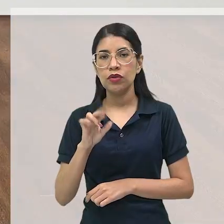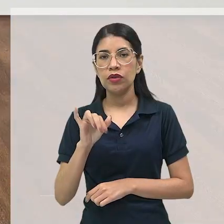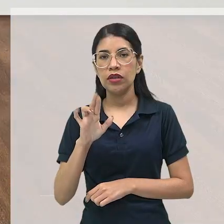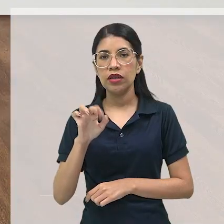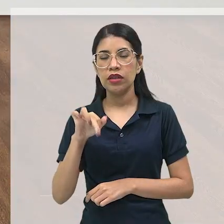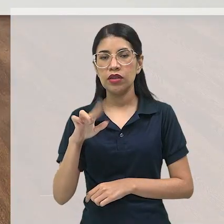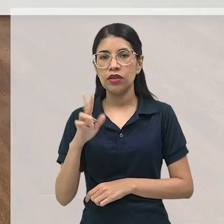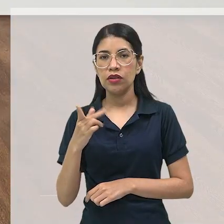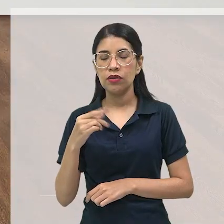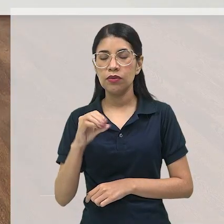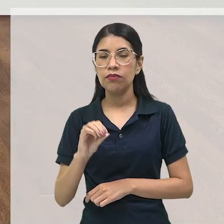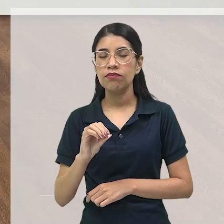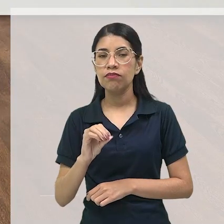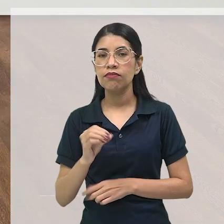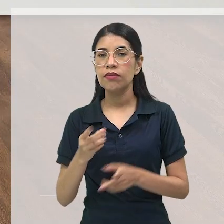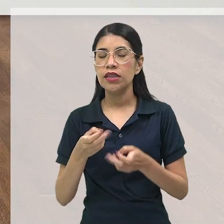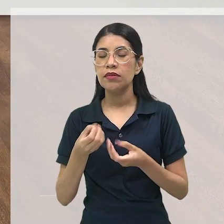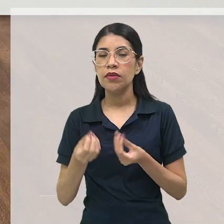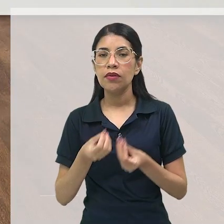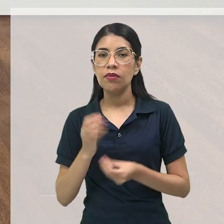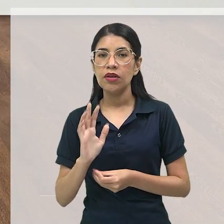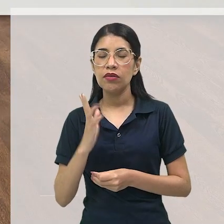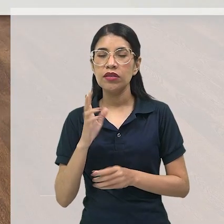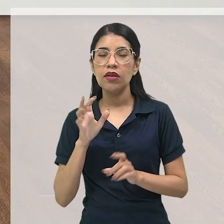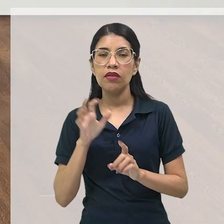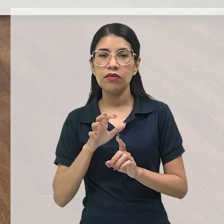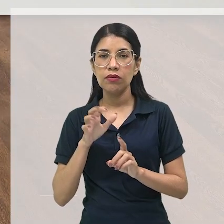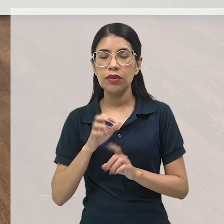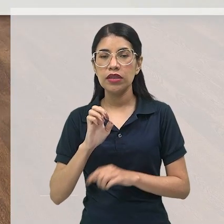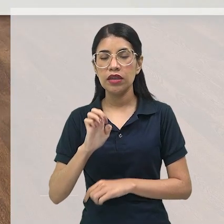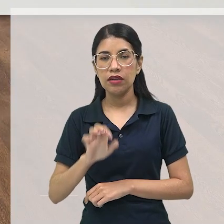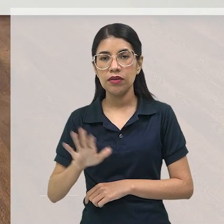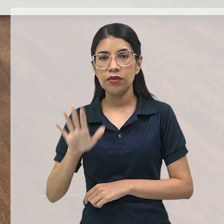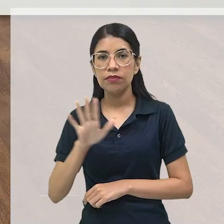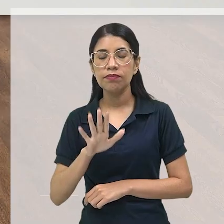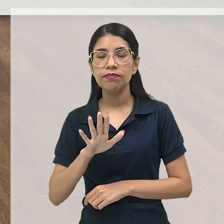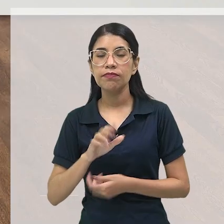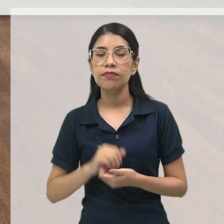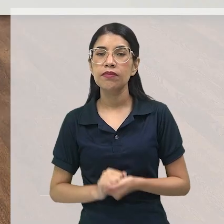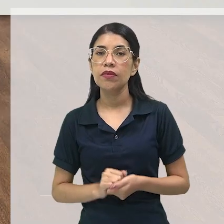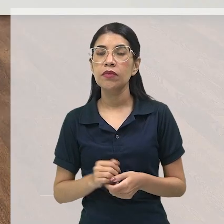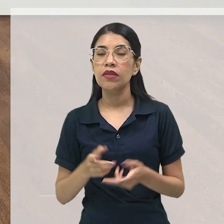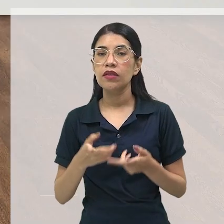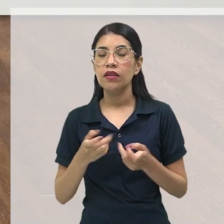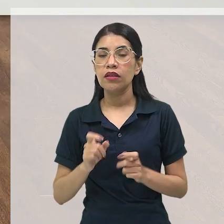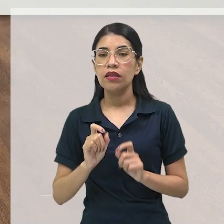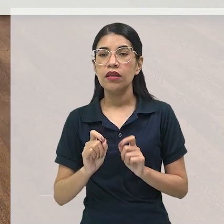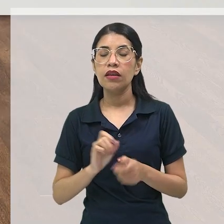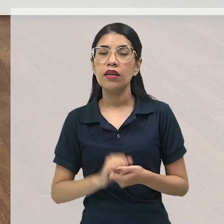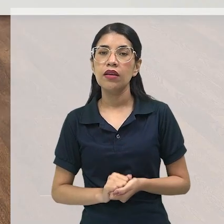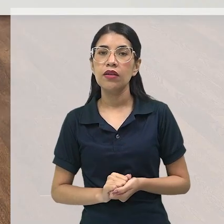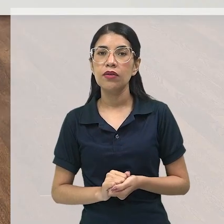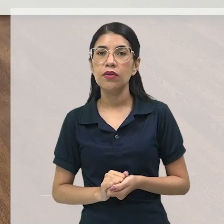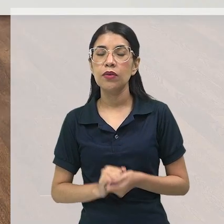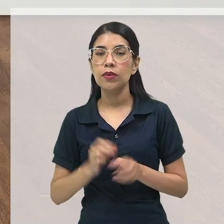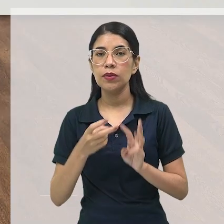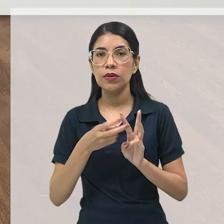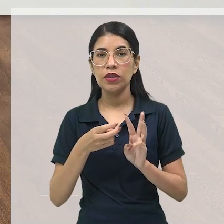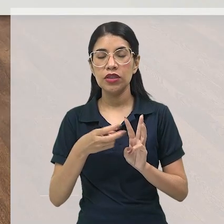a influência europeia que a gente vai começar a identificar aqui. Né? Nós vimos como os indígenas